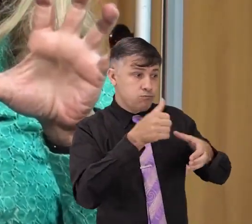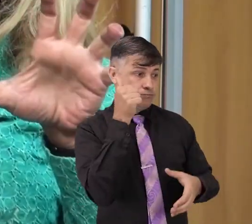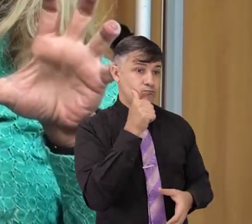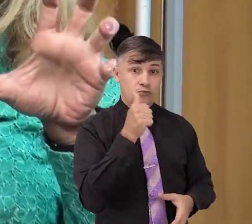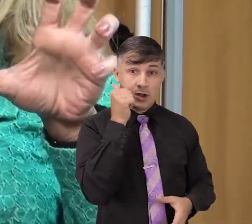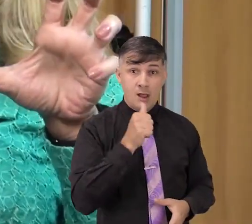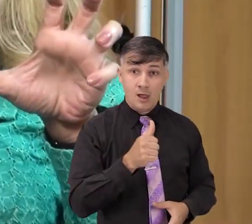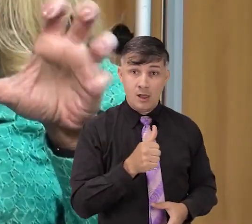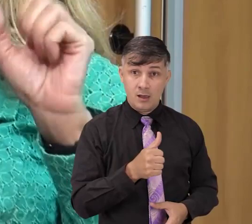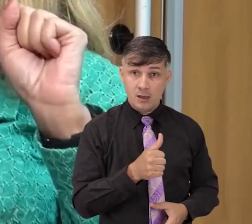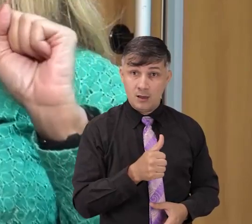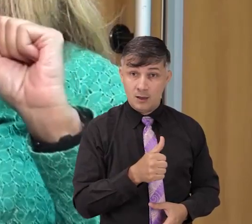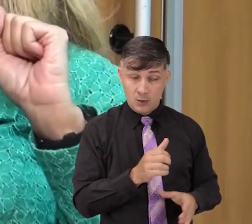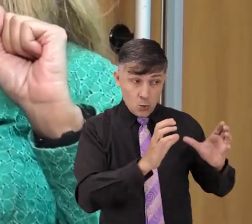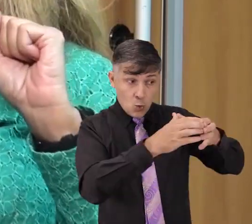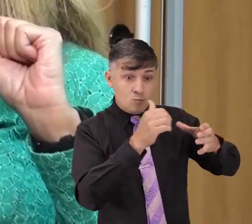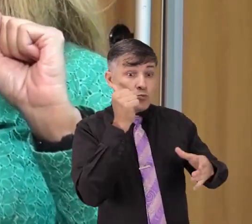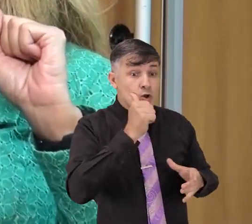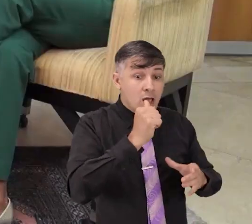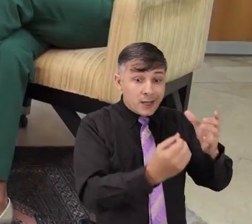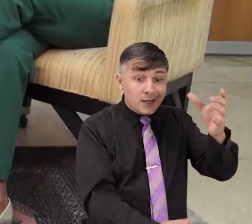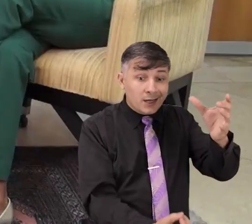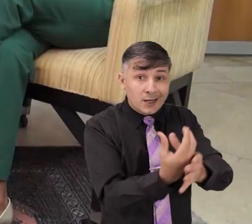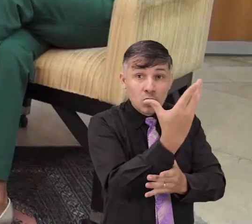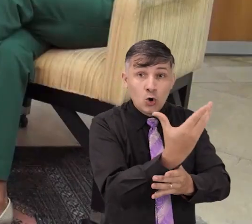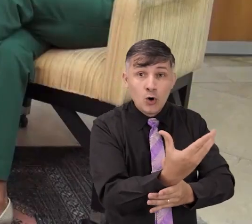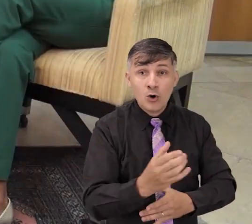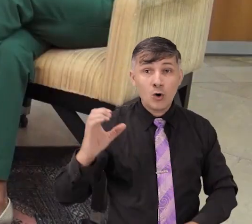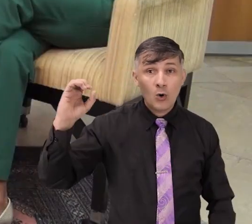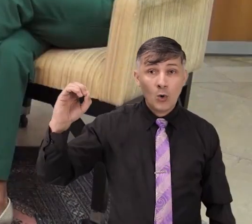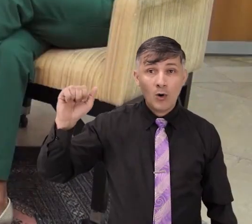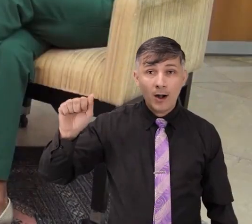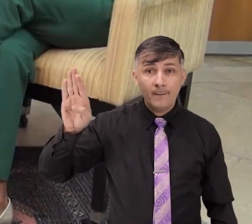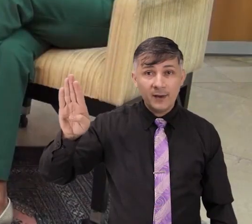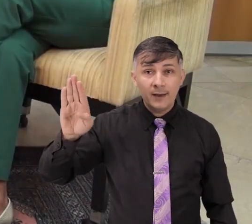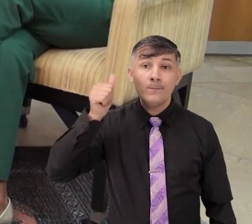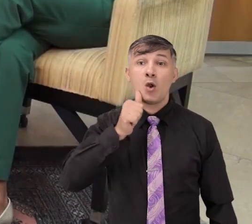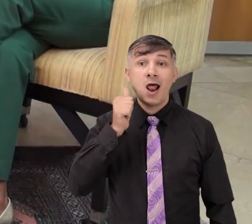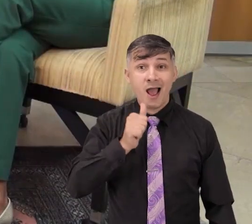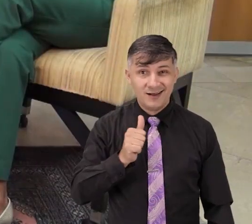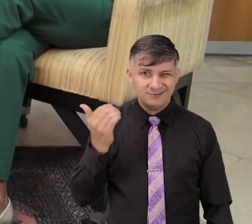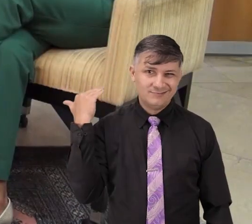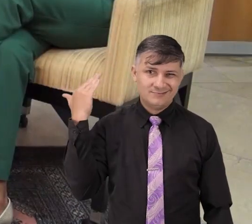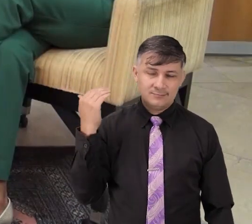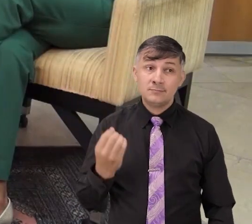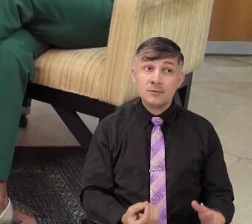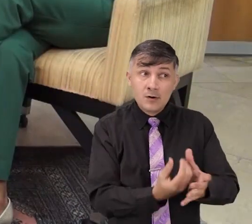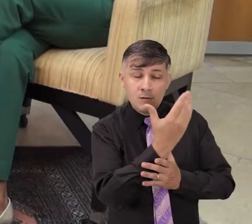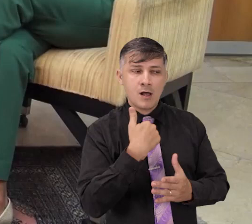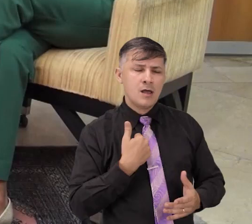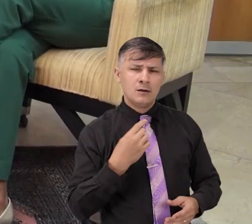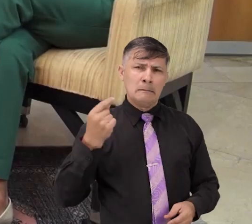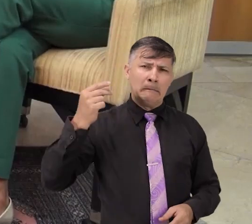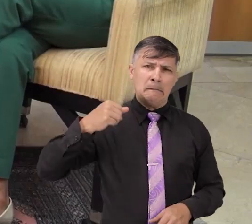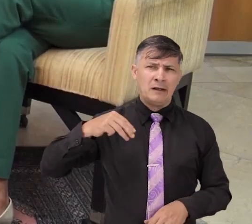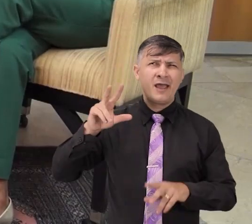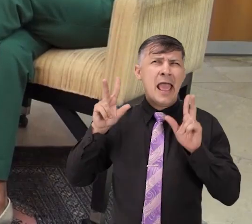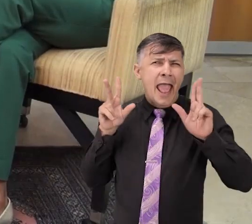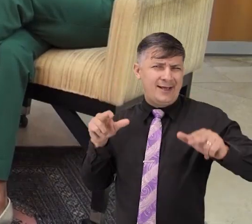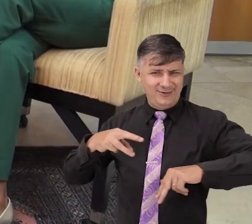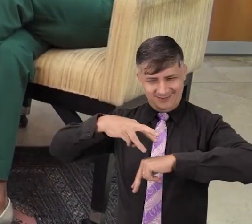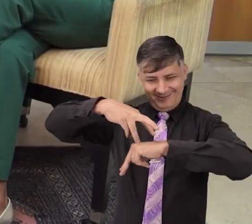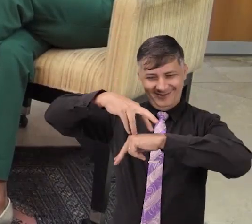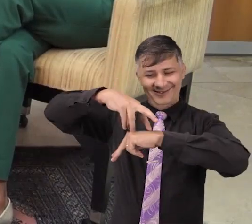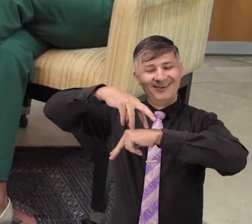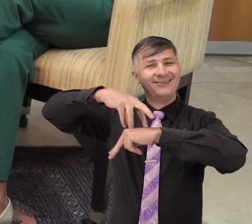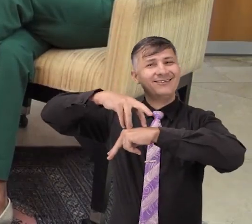as mulheres que fundaram a OAB Mulher. Ah, maravilha. Entendeu? Acho que eu sou meio jurássica, né? Eu não fui da